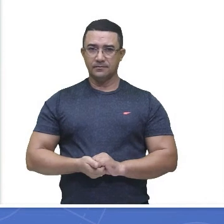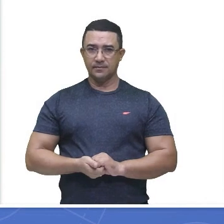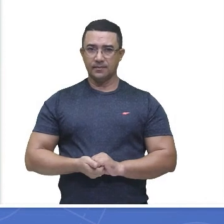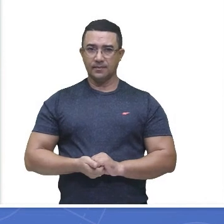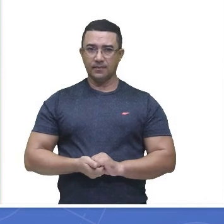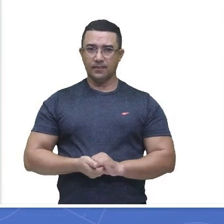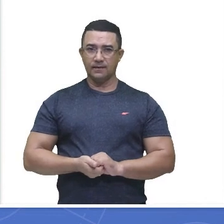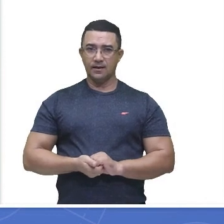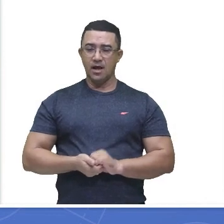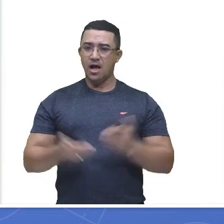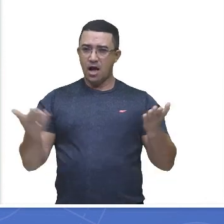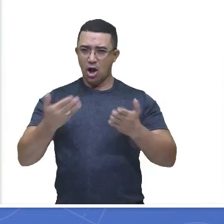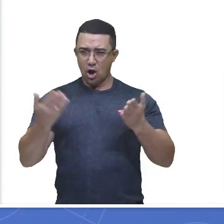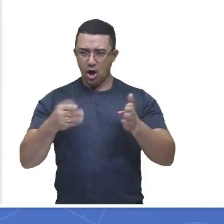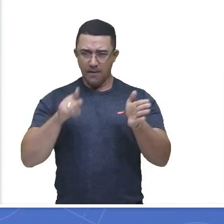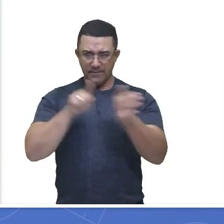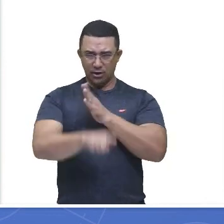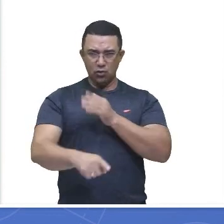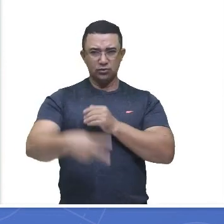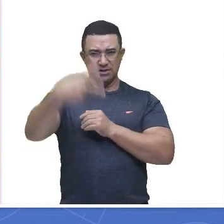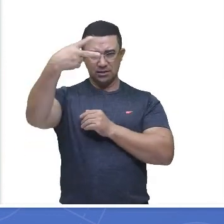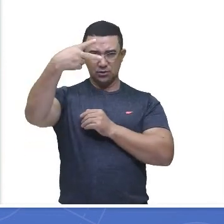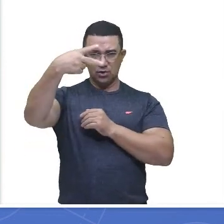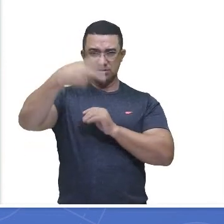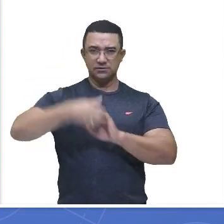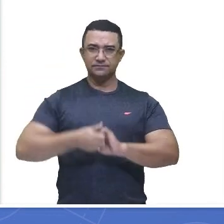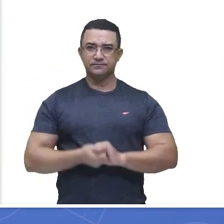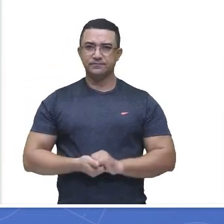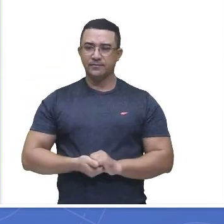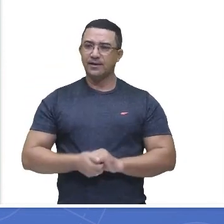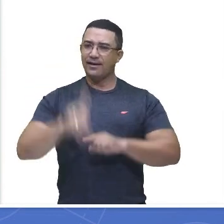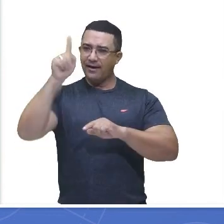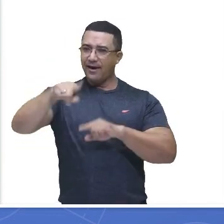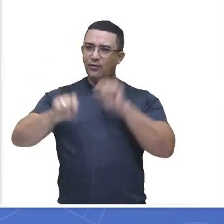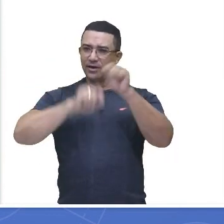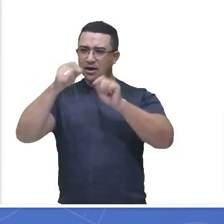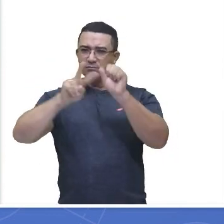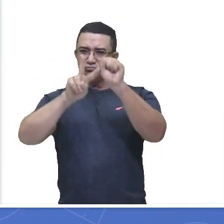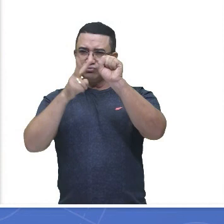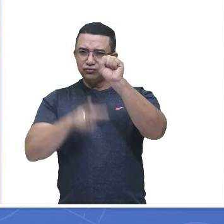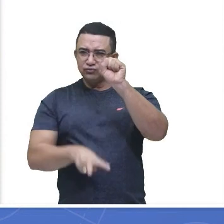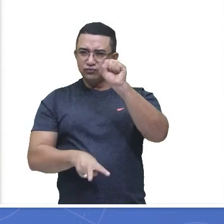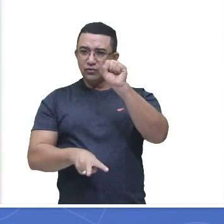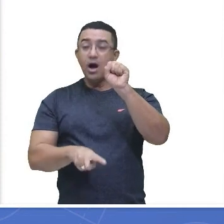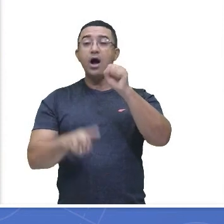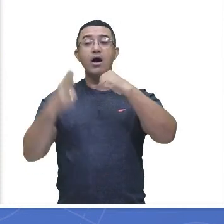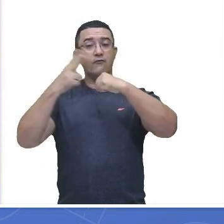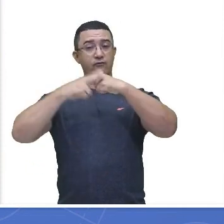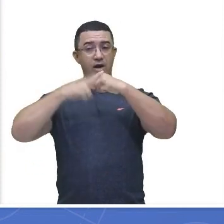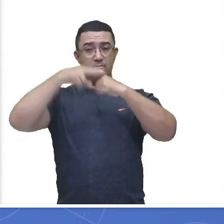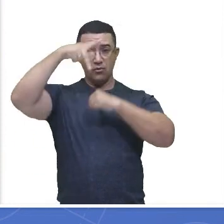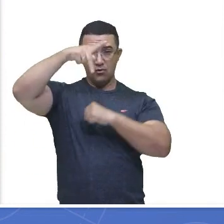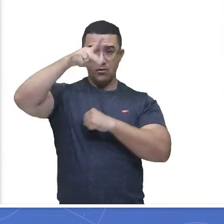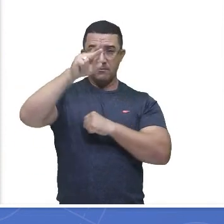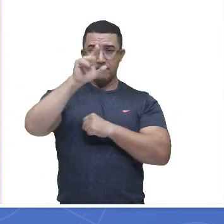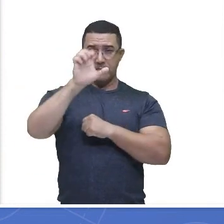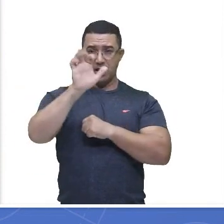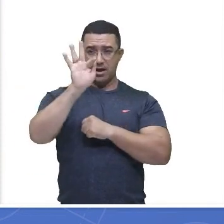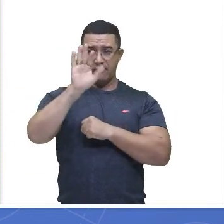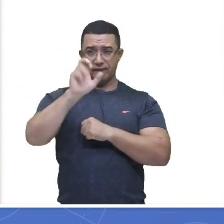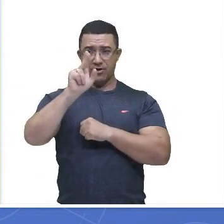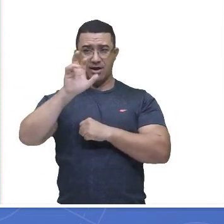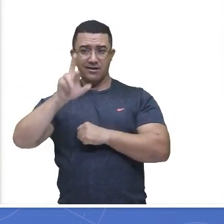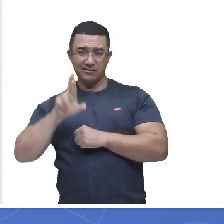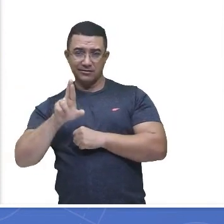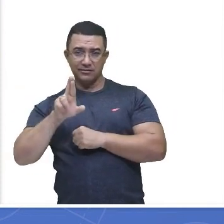questão 2. Na nossa segunda questão, é para você conjugar o verbo preferir, né? E seguir,